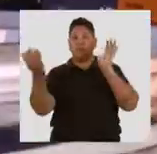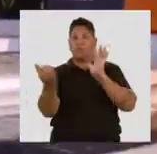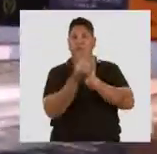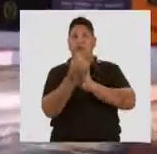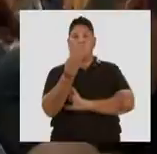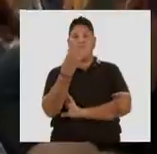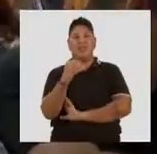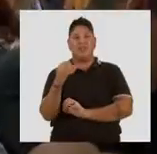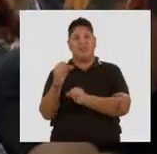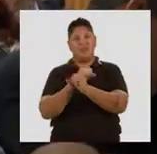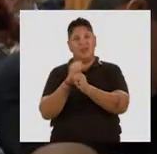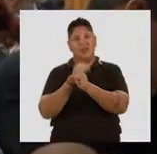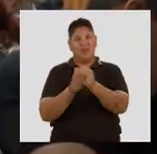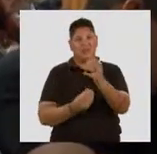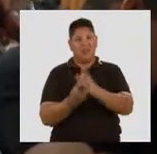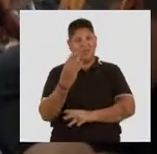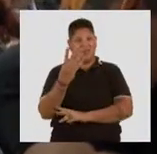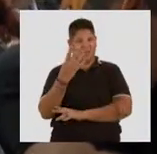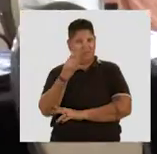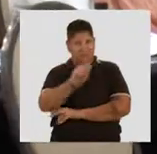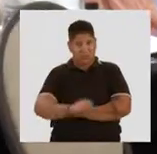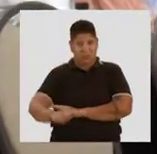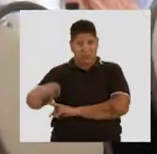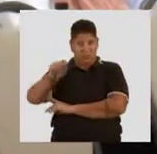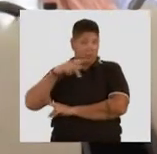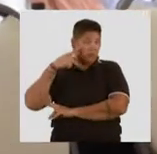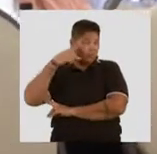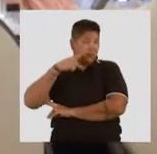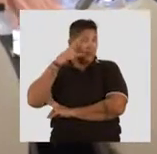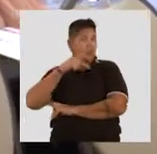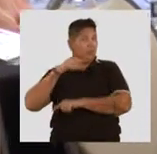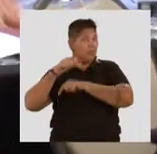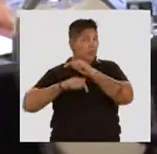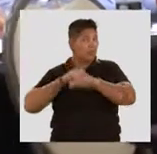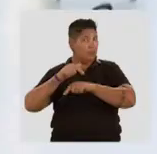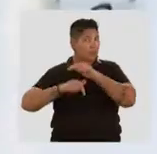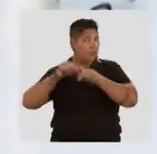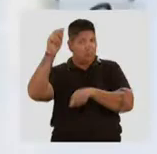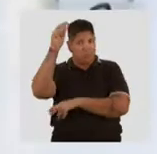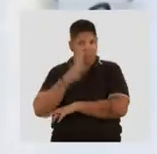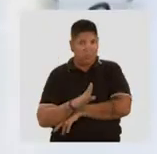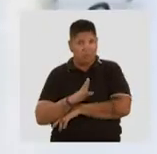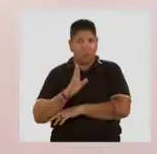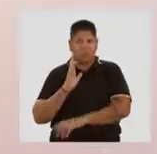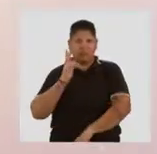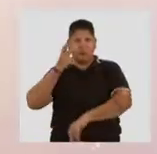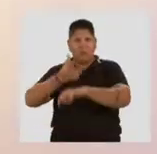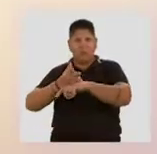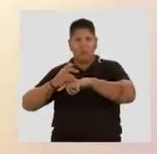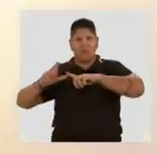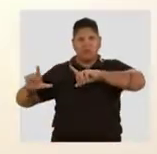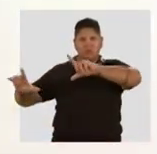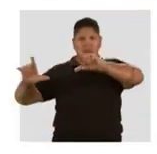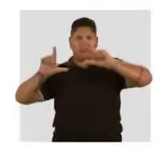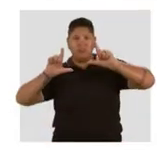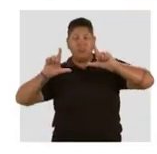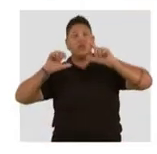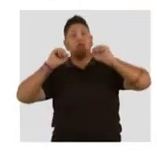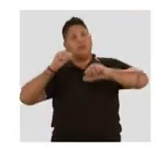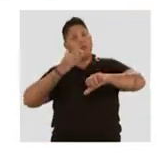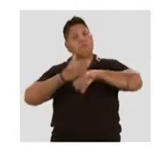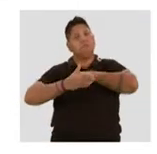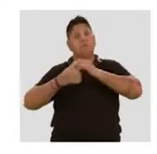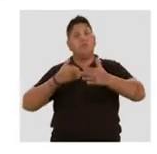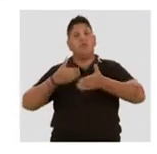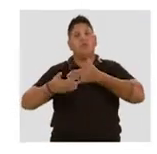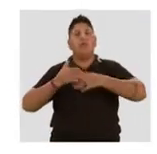os 40 anos de fundação da Associação Nacional dos Procuradores do Trabalho. Um vídeo com a trajetória da instituição foi lançado